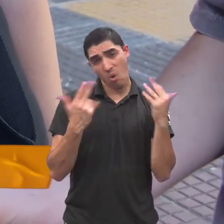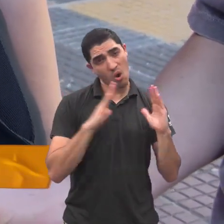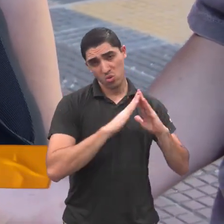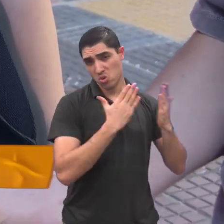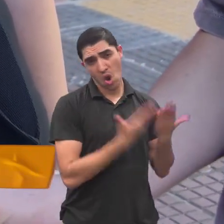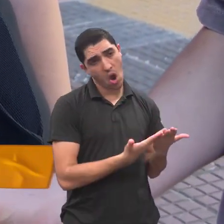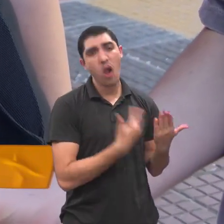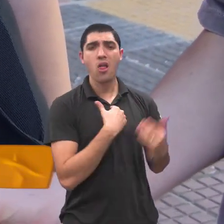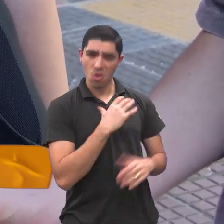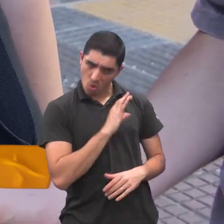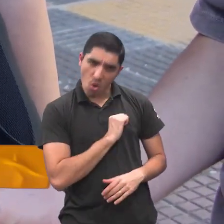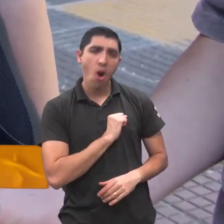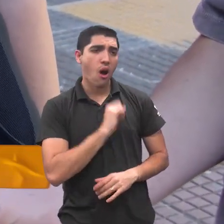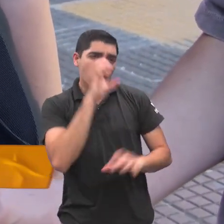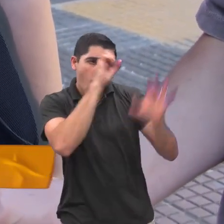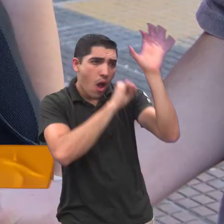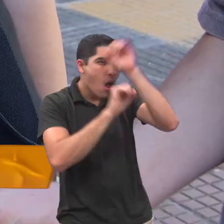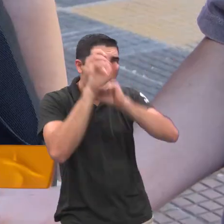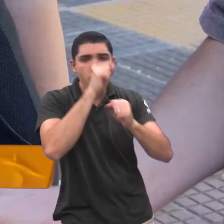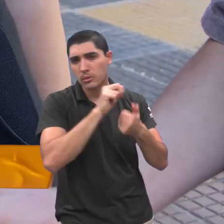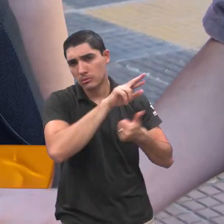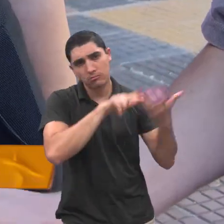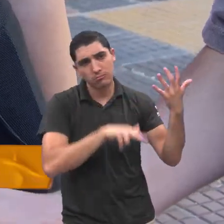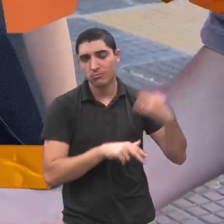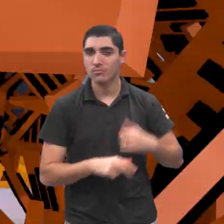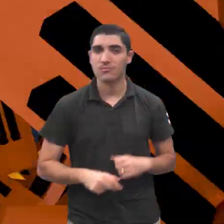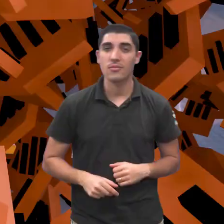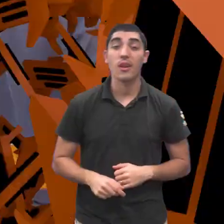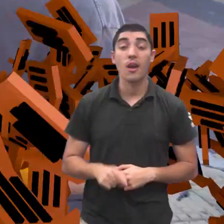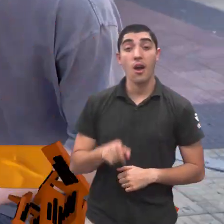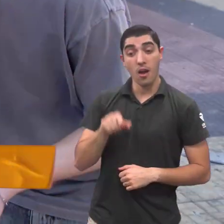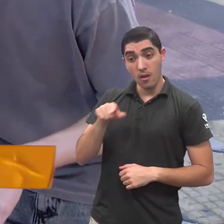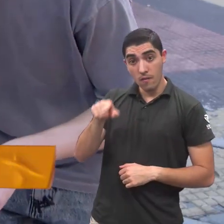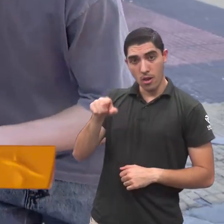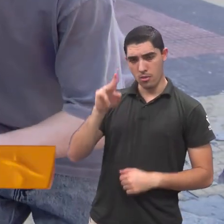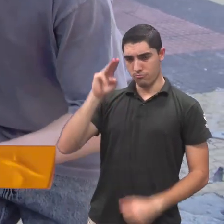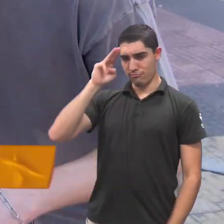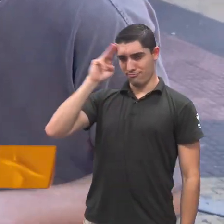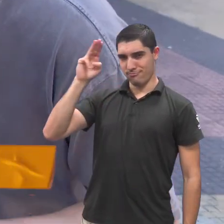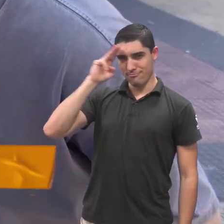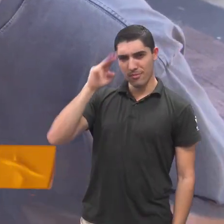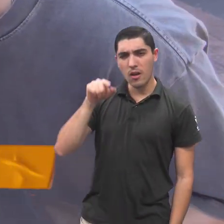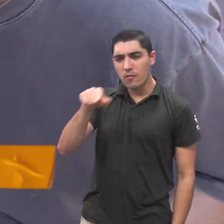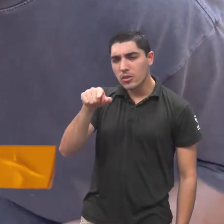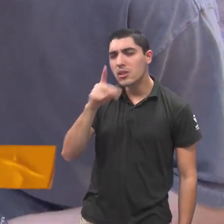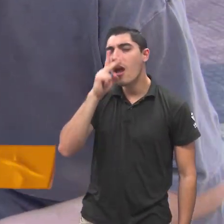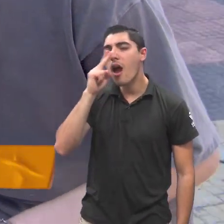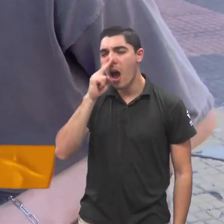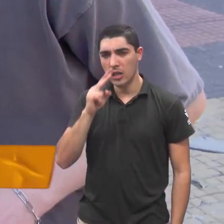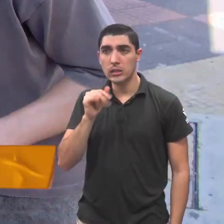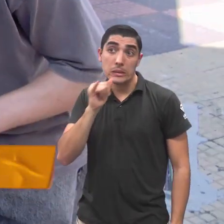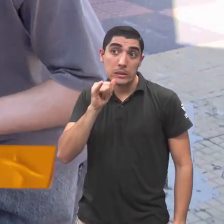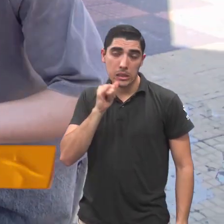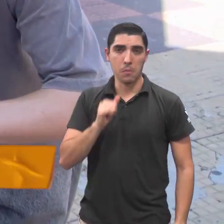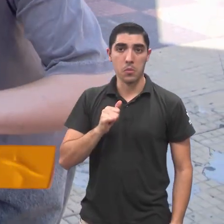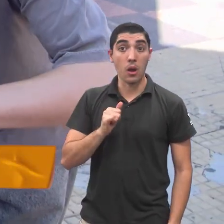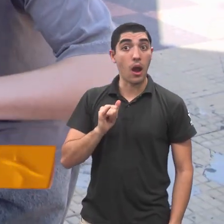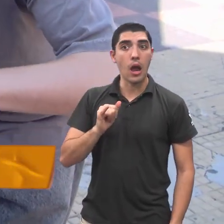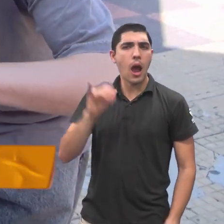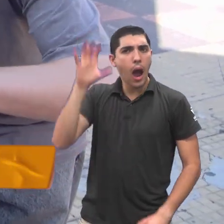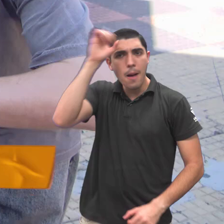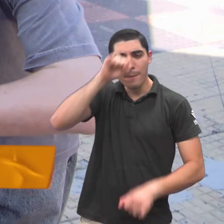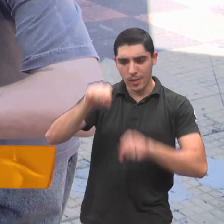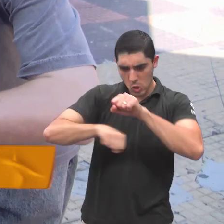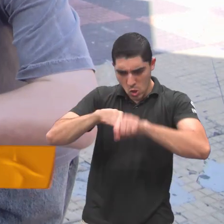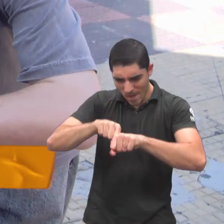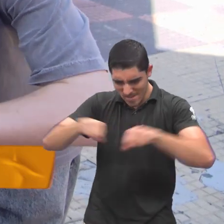que eu aprendo na escola. Eu gosto de aprender coisas novas. Lá na prática de escotismo, você acha que seria legal você aprender